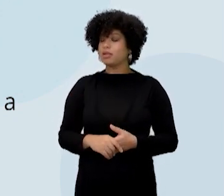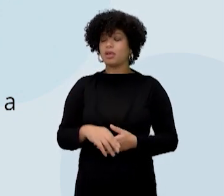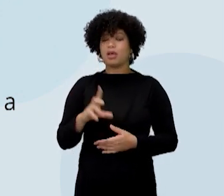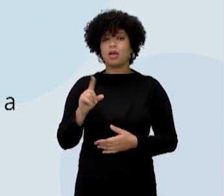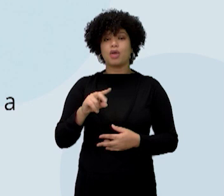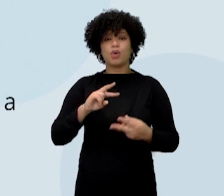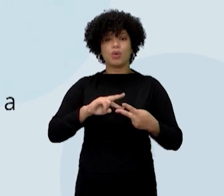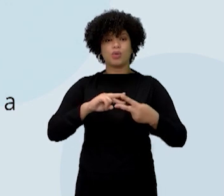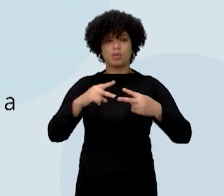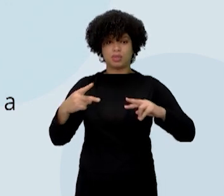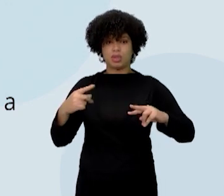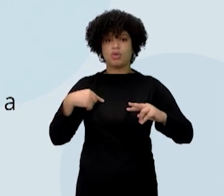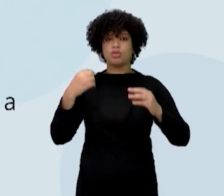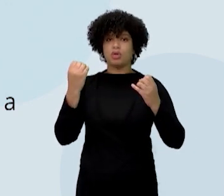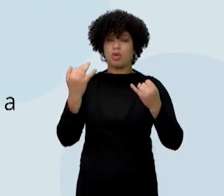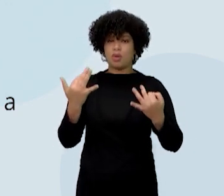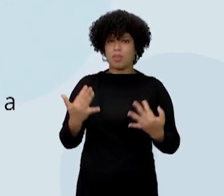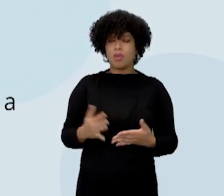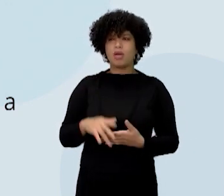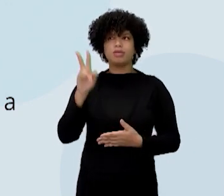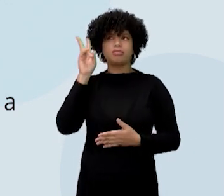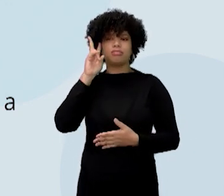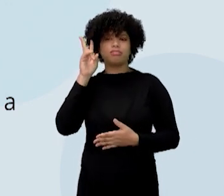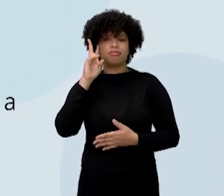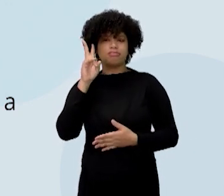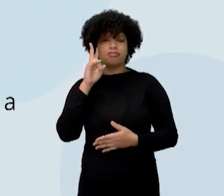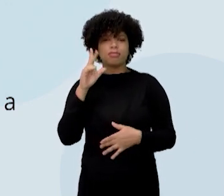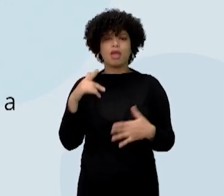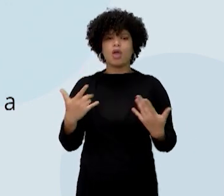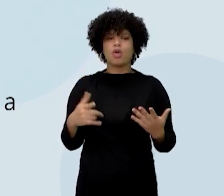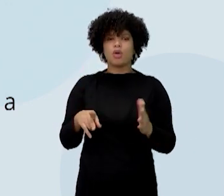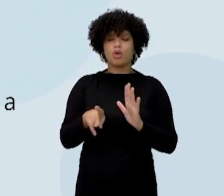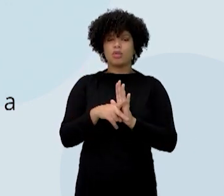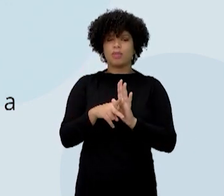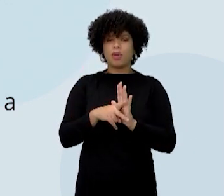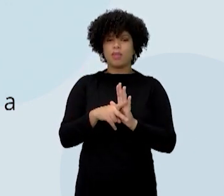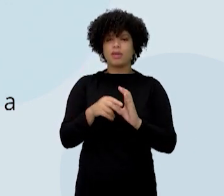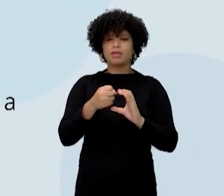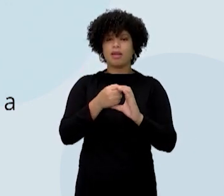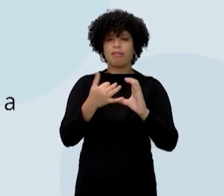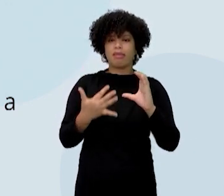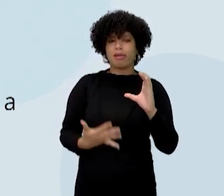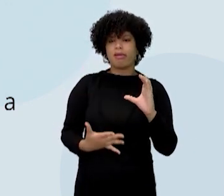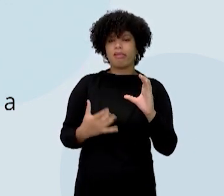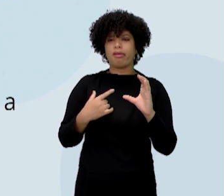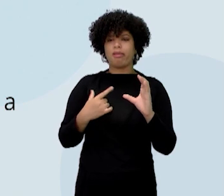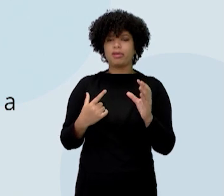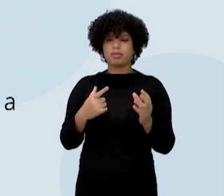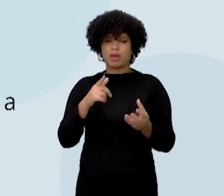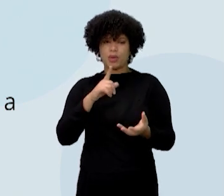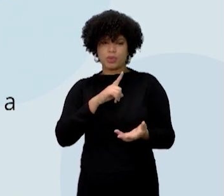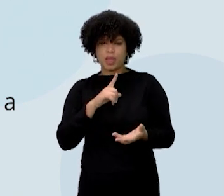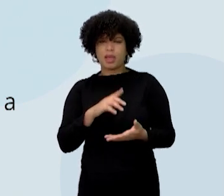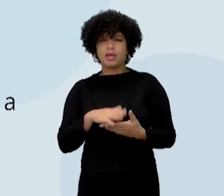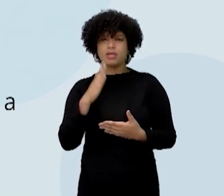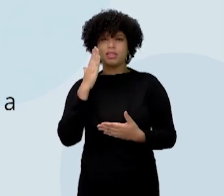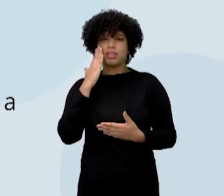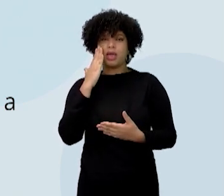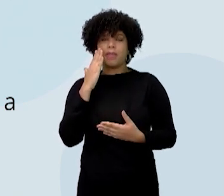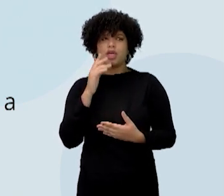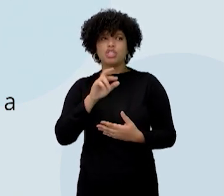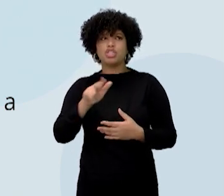DNA, contamos aí a respeito da história, falamos da configuração, da estrutura, falamos como os